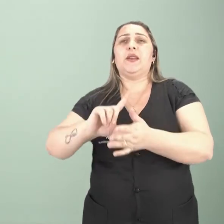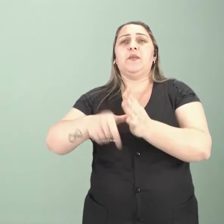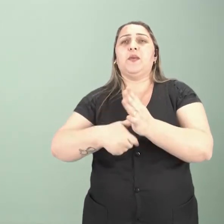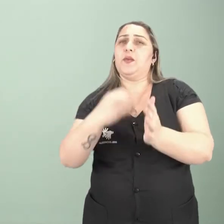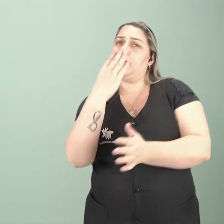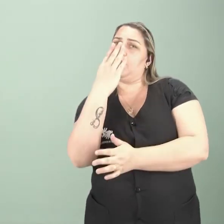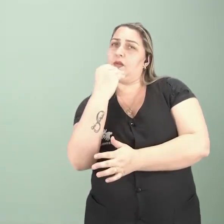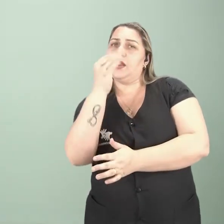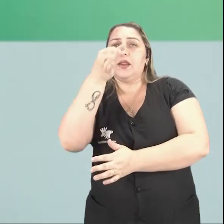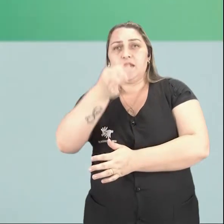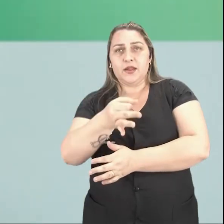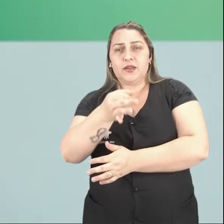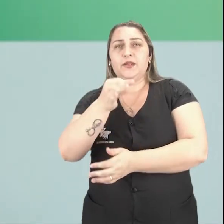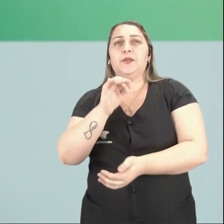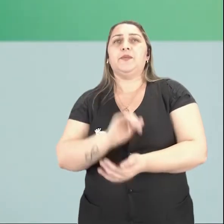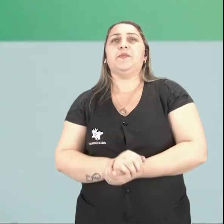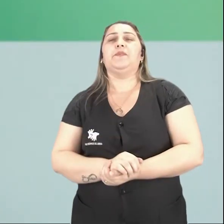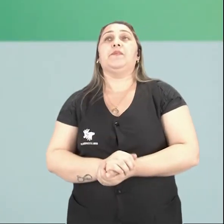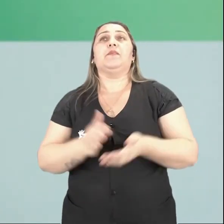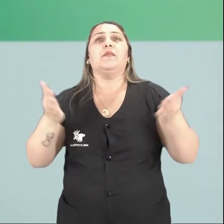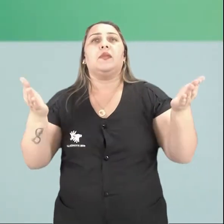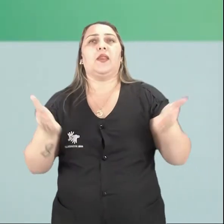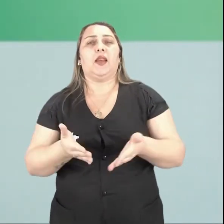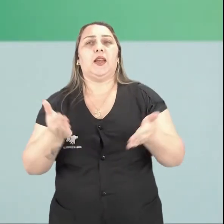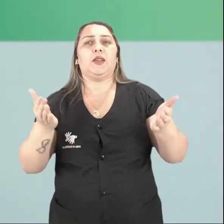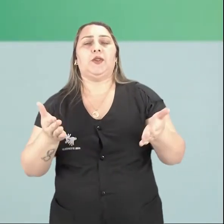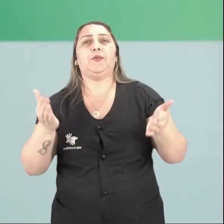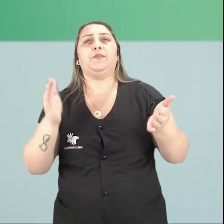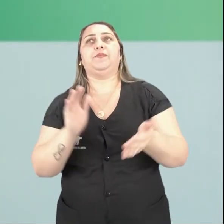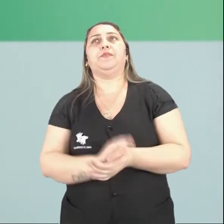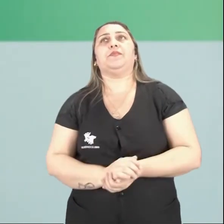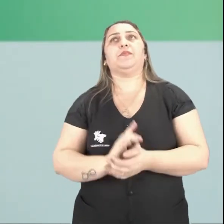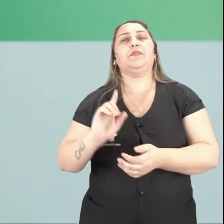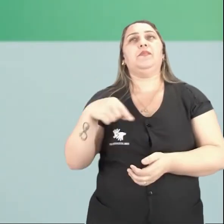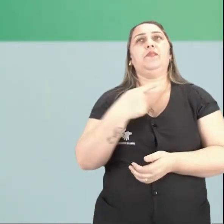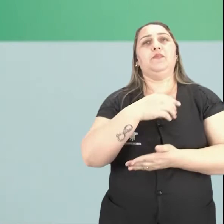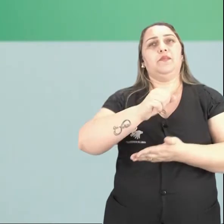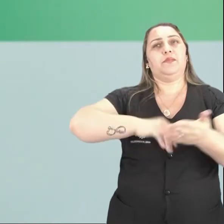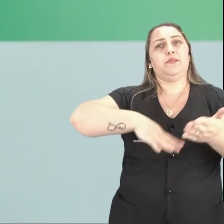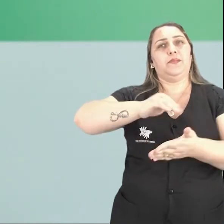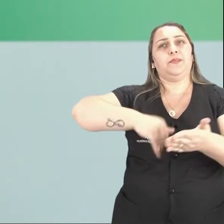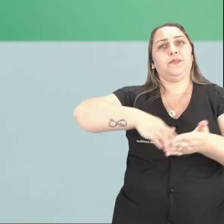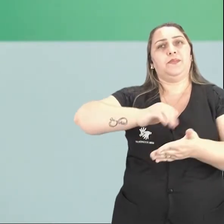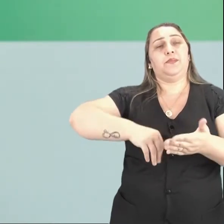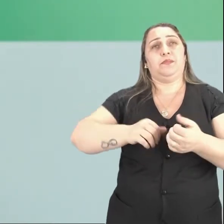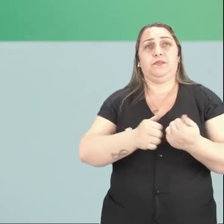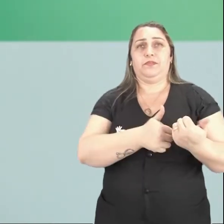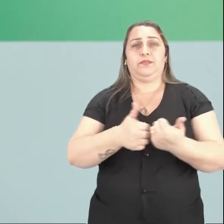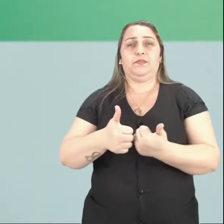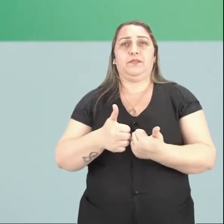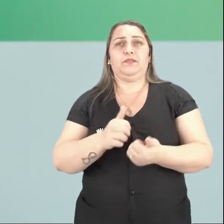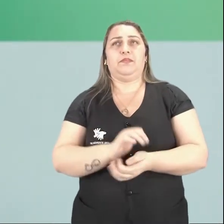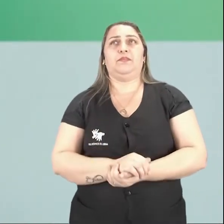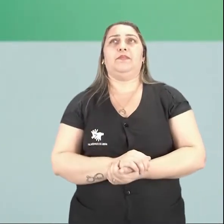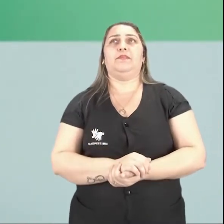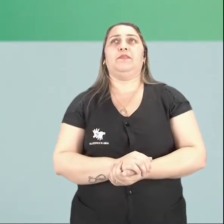fotografado, tá certo, pessoal? E aí agora nós vamos passar aqui as nossas questões, tá certo? A